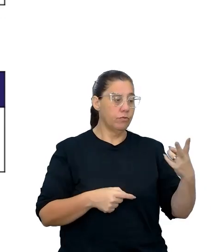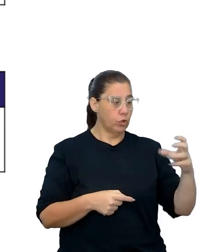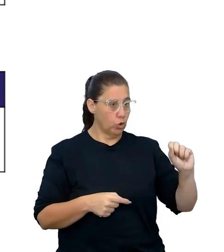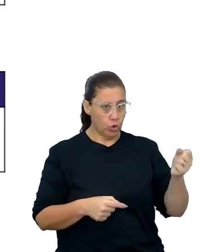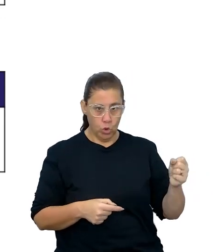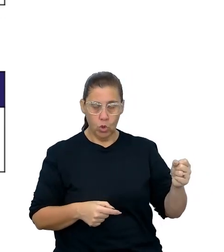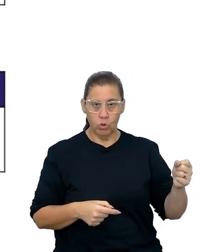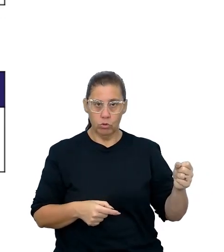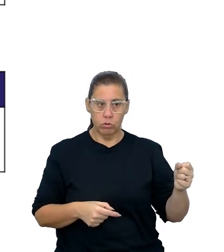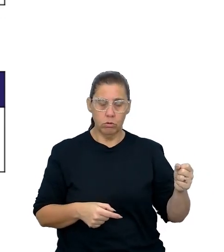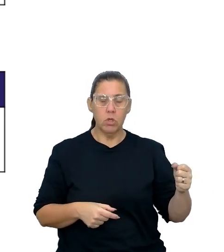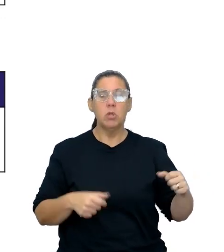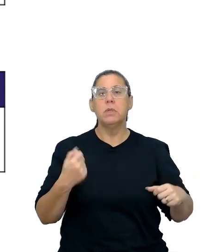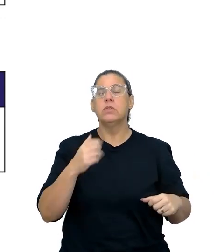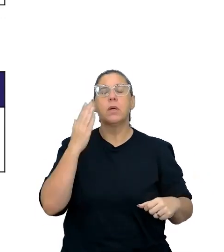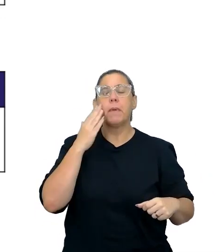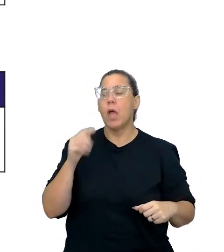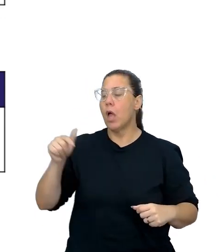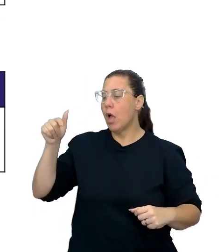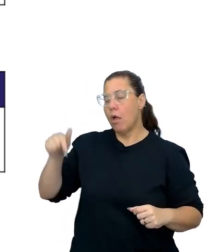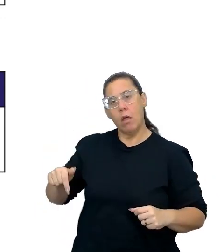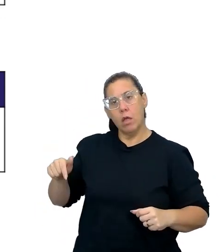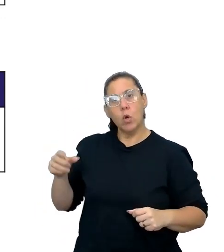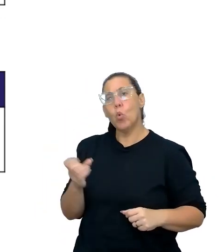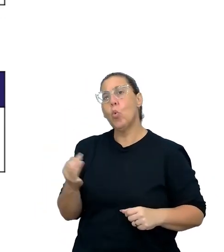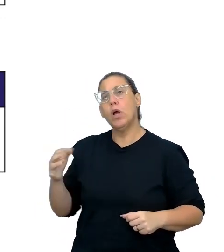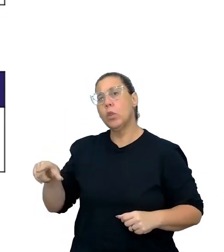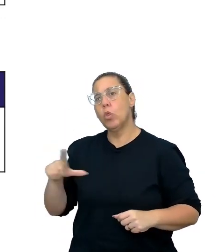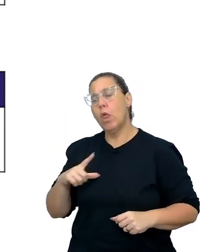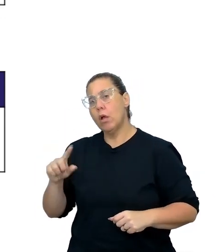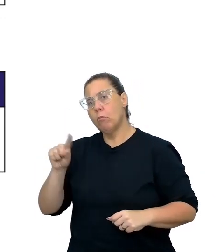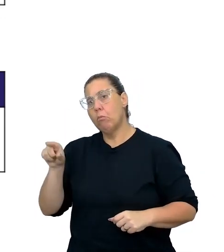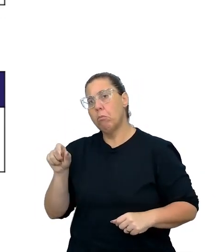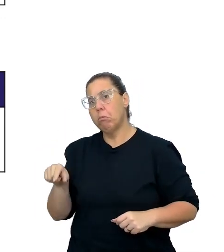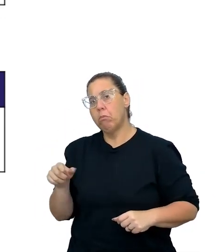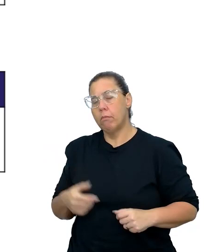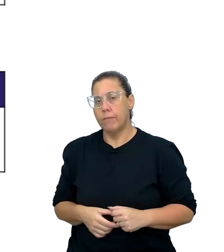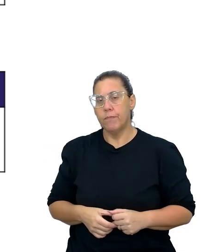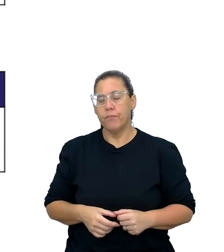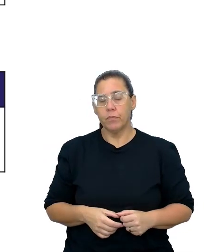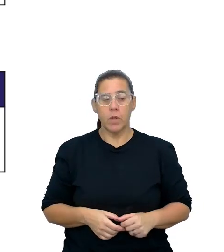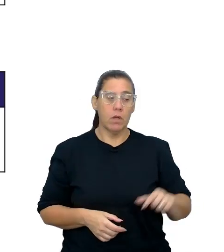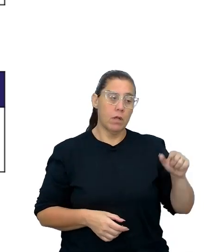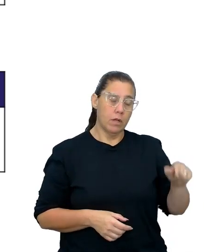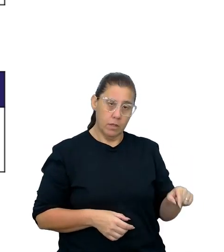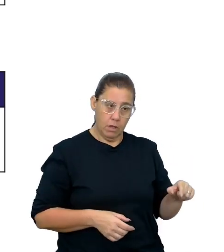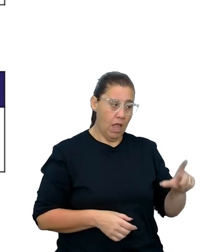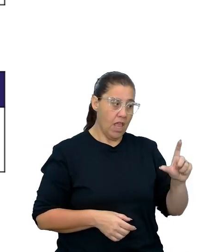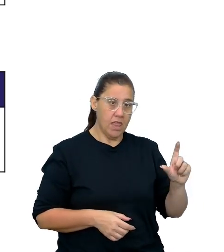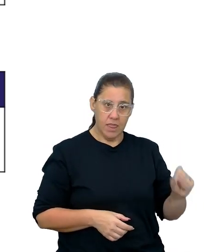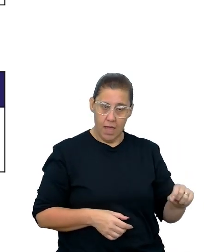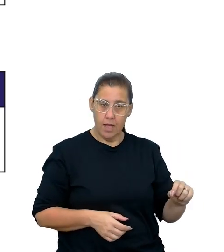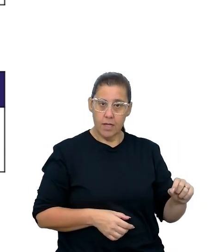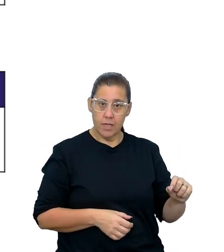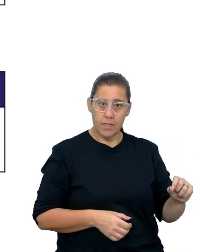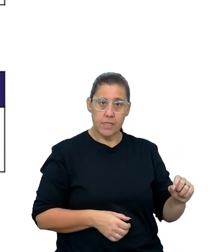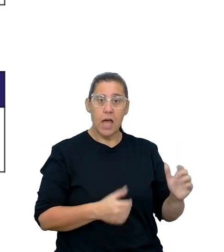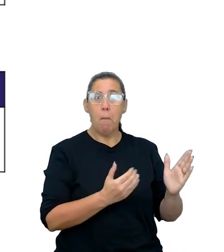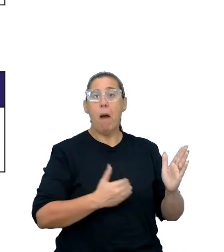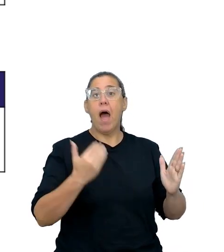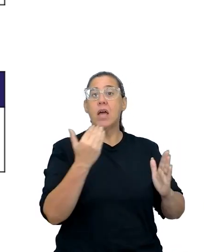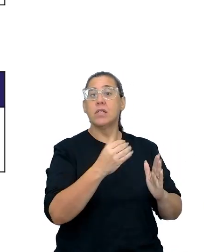R$28 e preciso saber quanto tem o Ivan. Então, como o Fabrício tem 10 reais a mais que